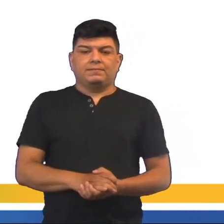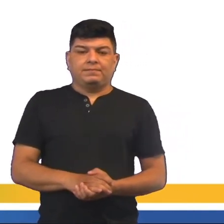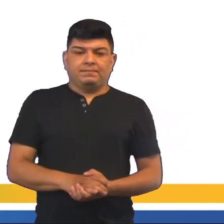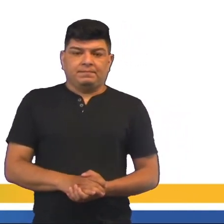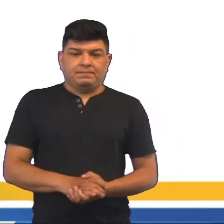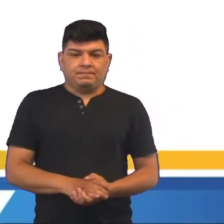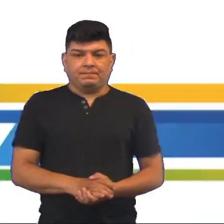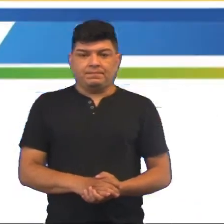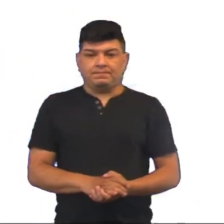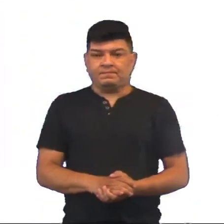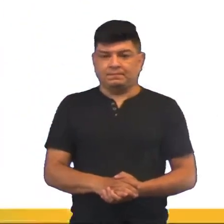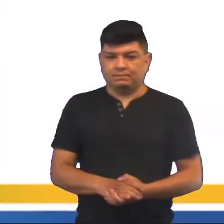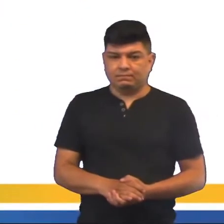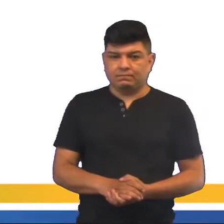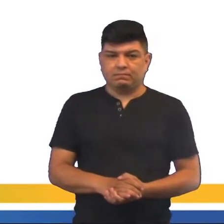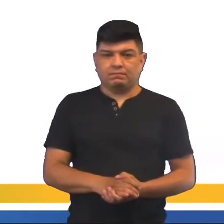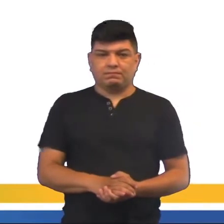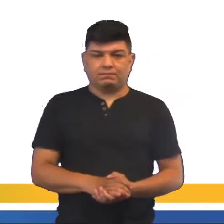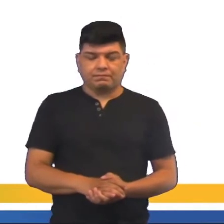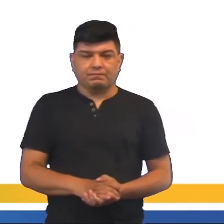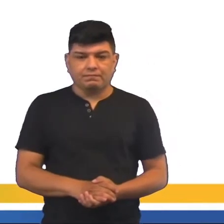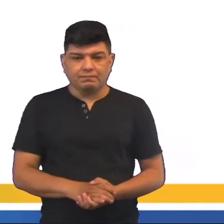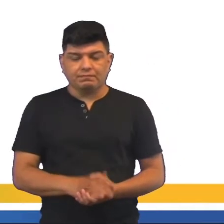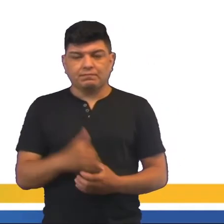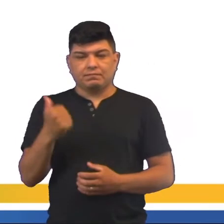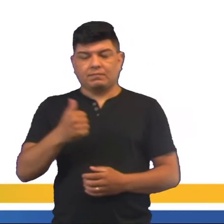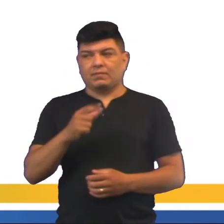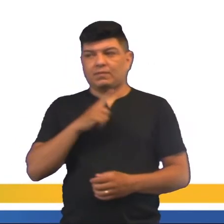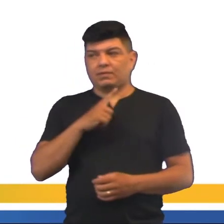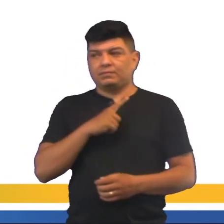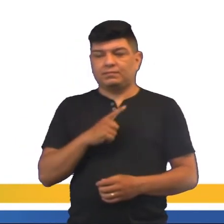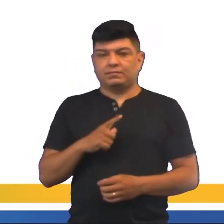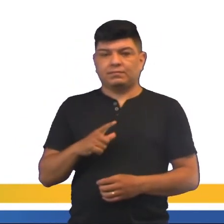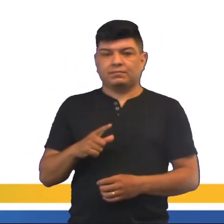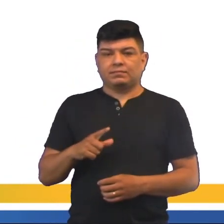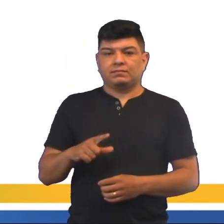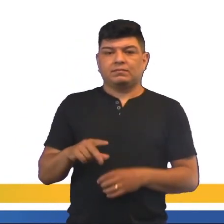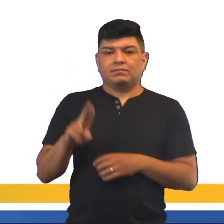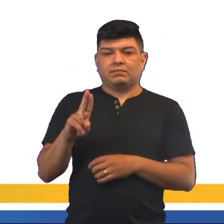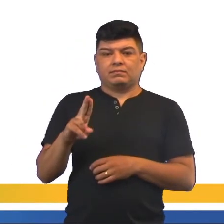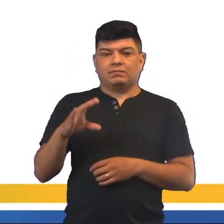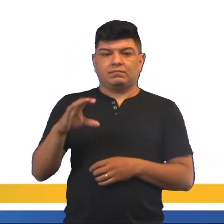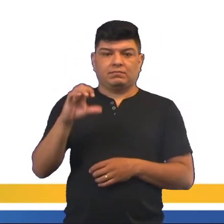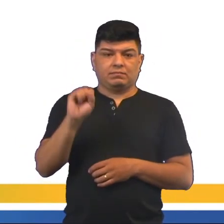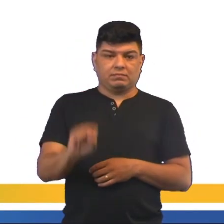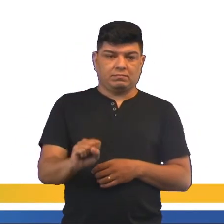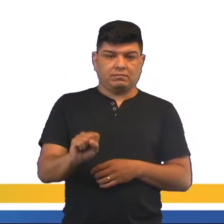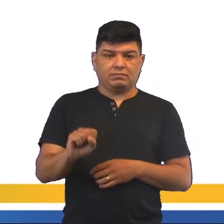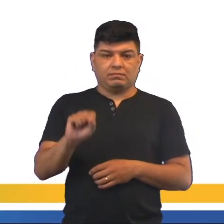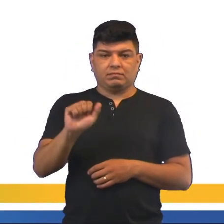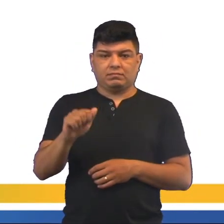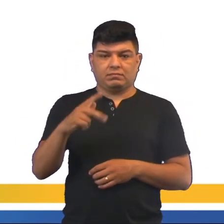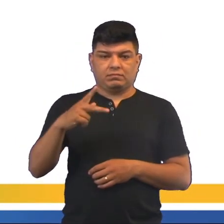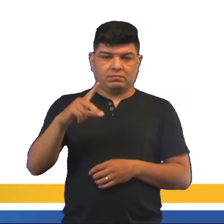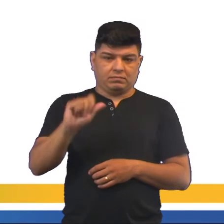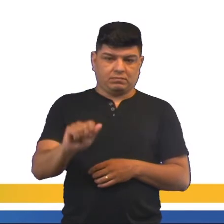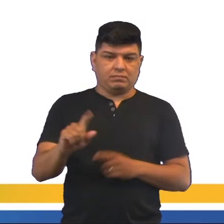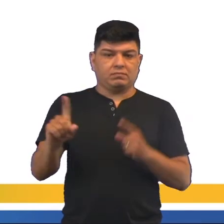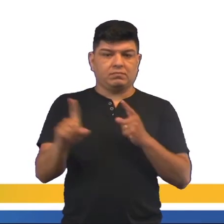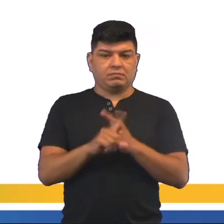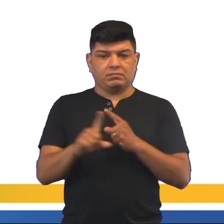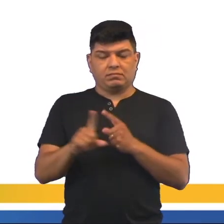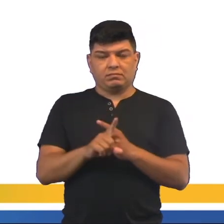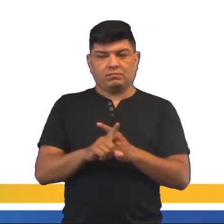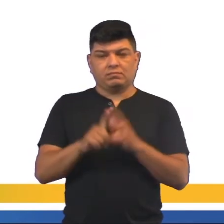contas. E aí, primeiramente, nós temos as APAs. As APAs, a gente encontra ela até mesmo lá